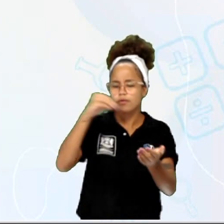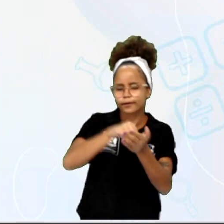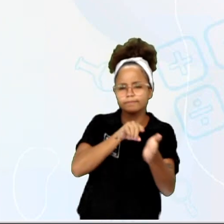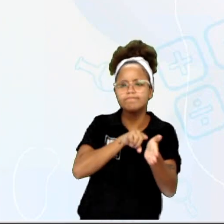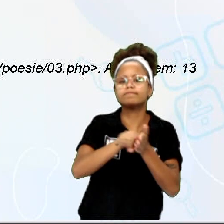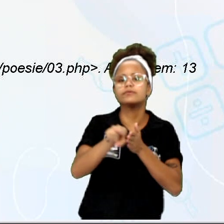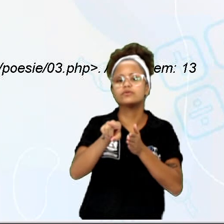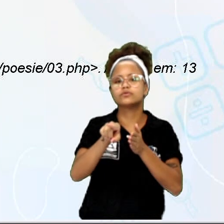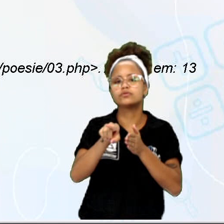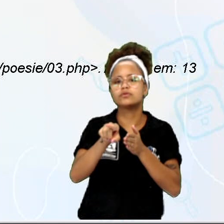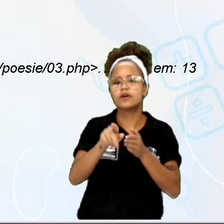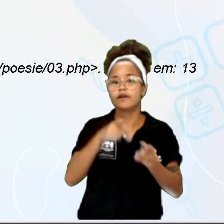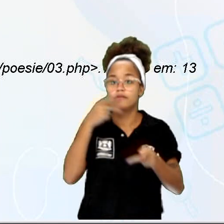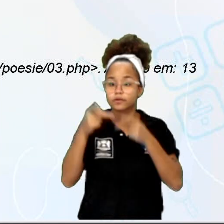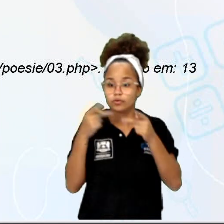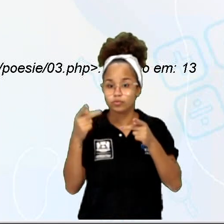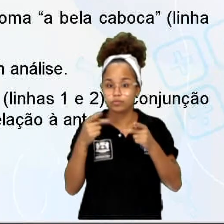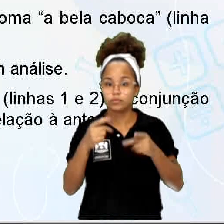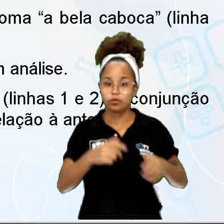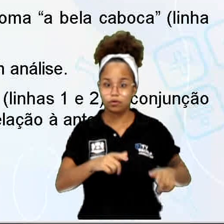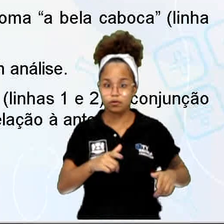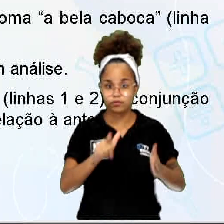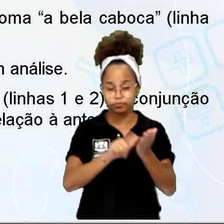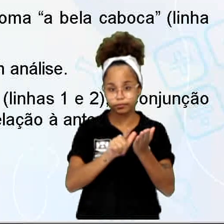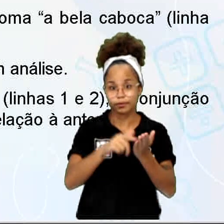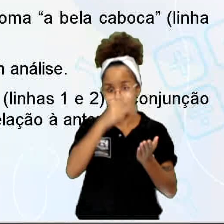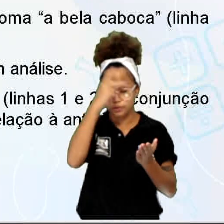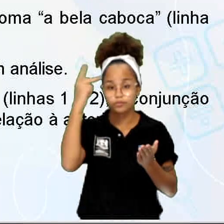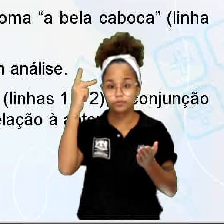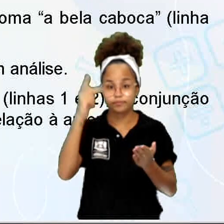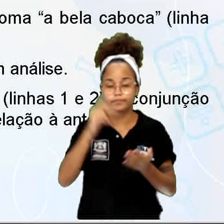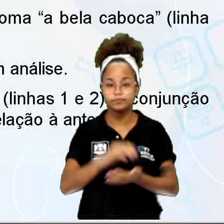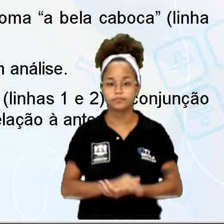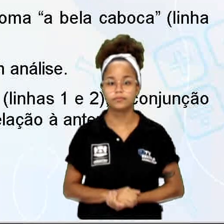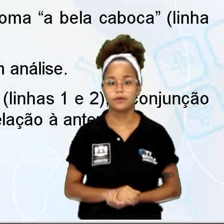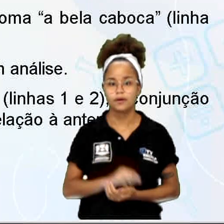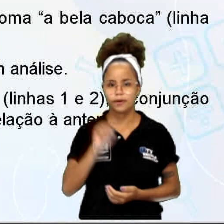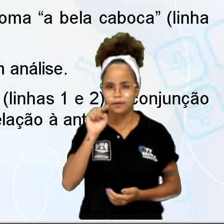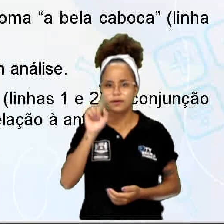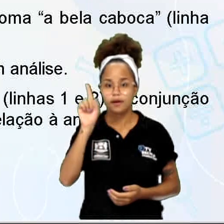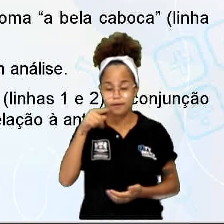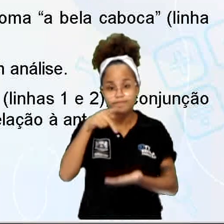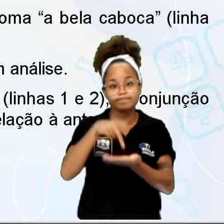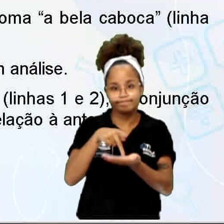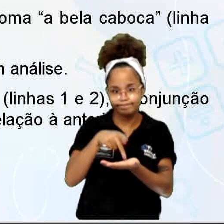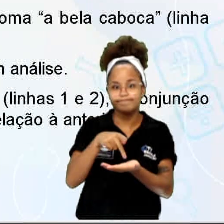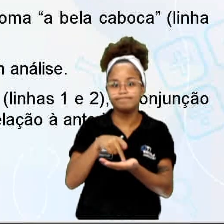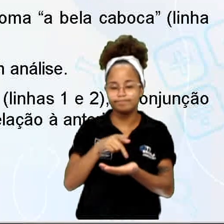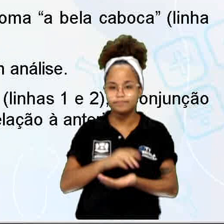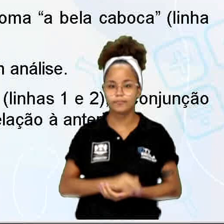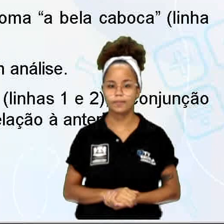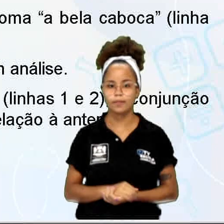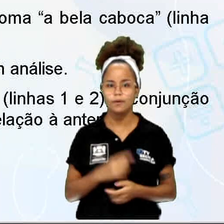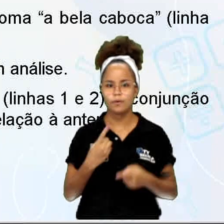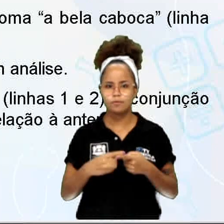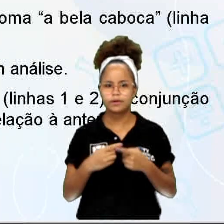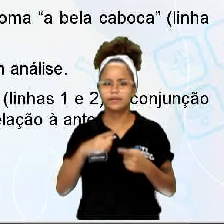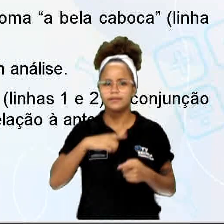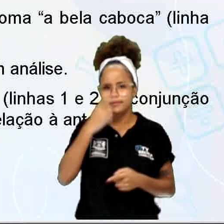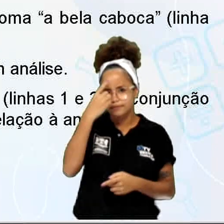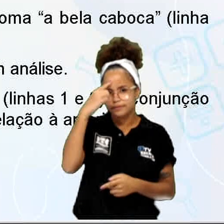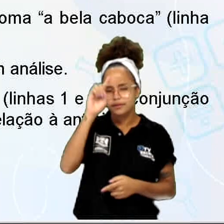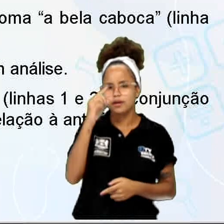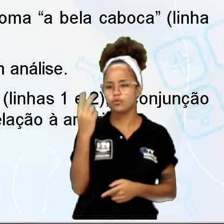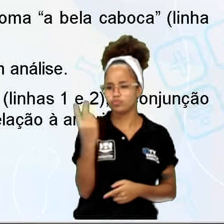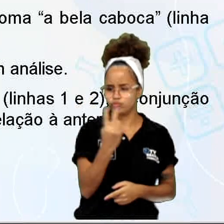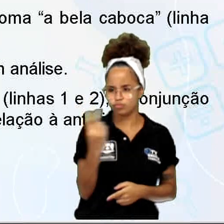pergunta. Fala do próprio eu lírico. Então esse item é provavelmente um item verdadeiro, porque ele traz aí a ideia de a gente estar abrindo os 2